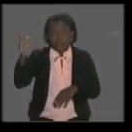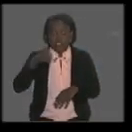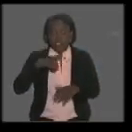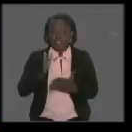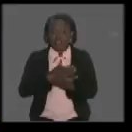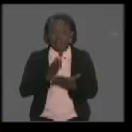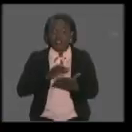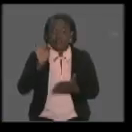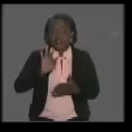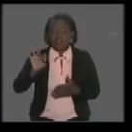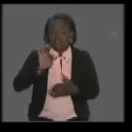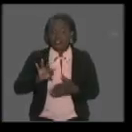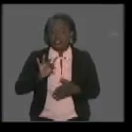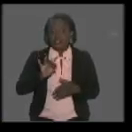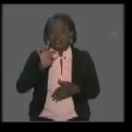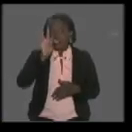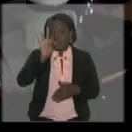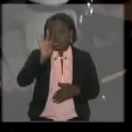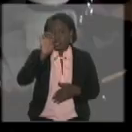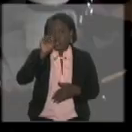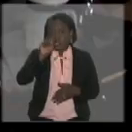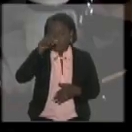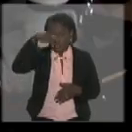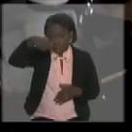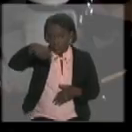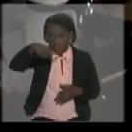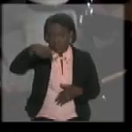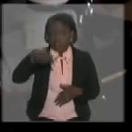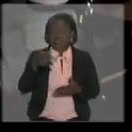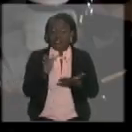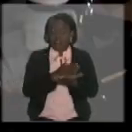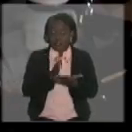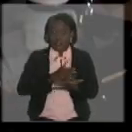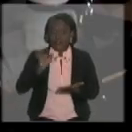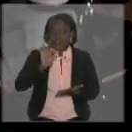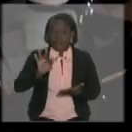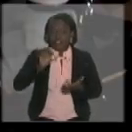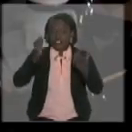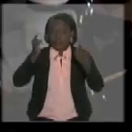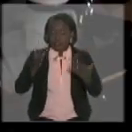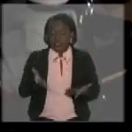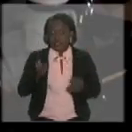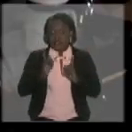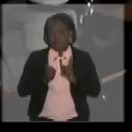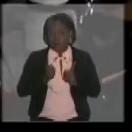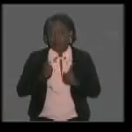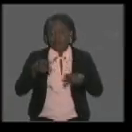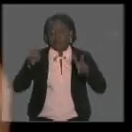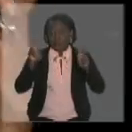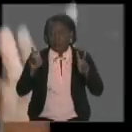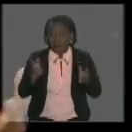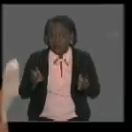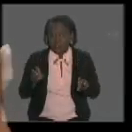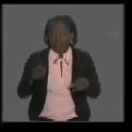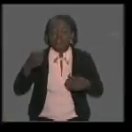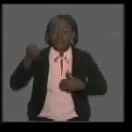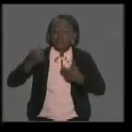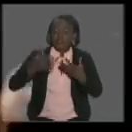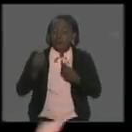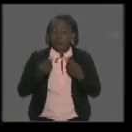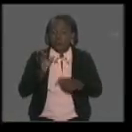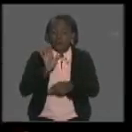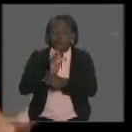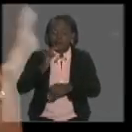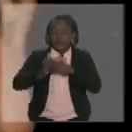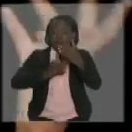uma revista acadêmica TSQ, que é uma revista acadêmica que fala de questões trans, que discutem formas de